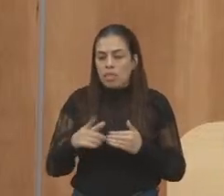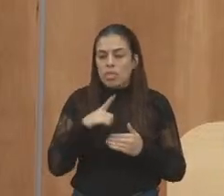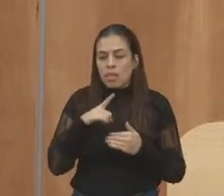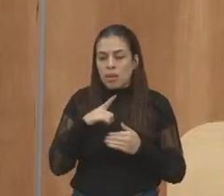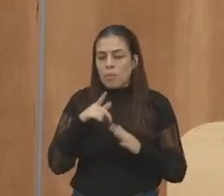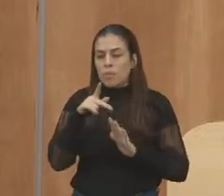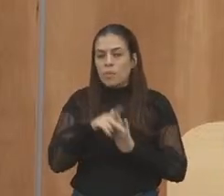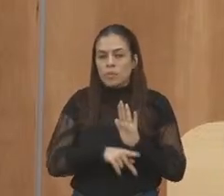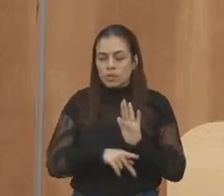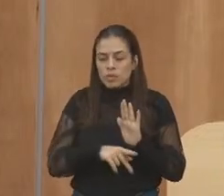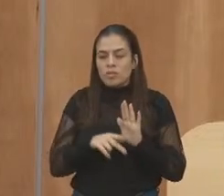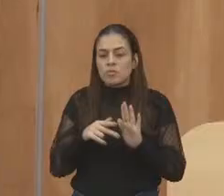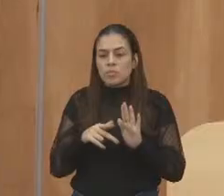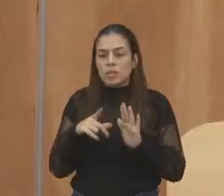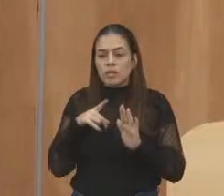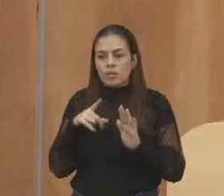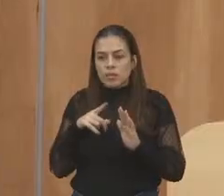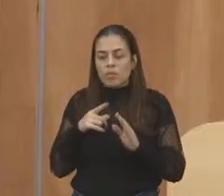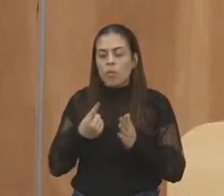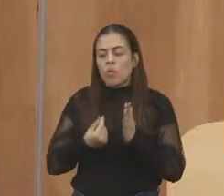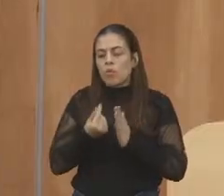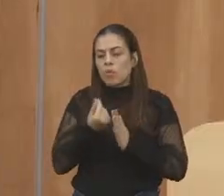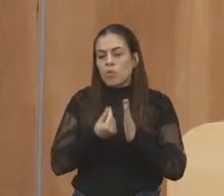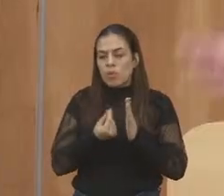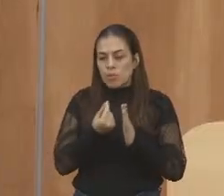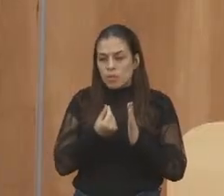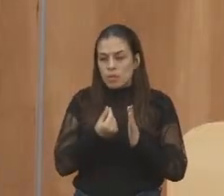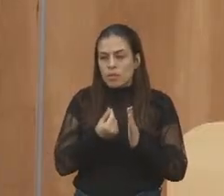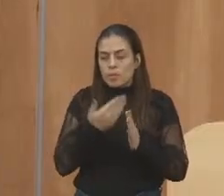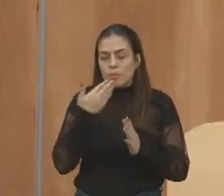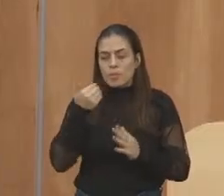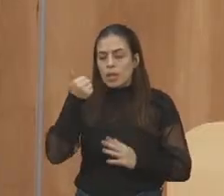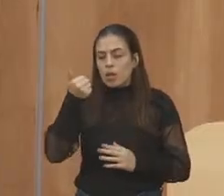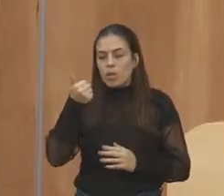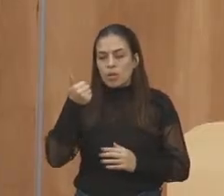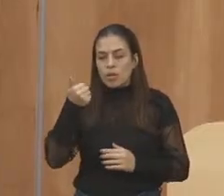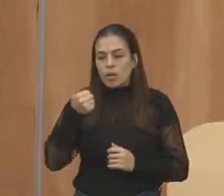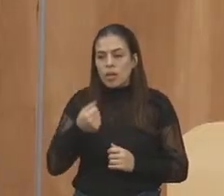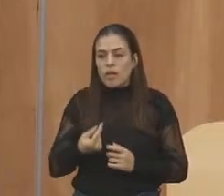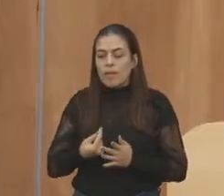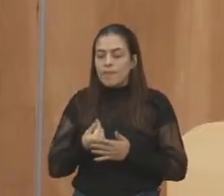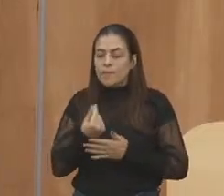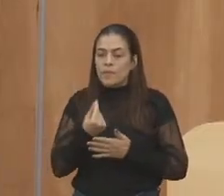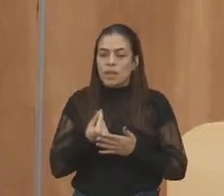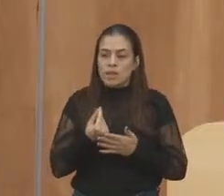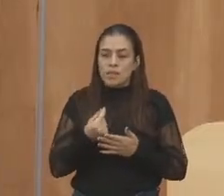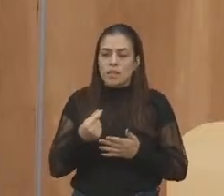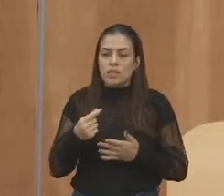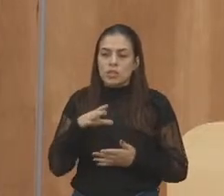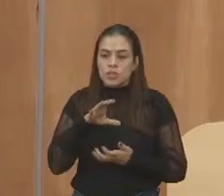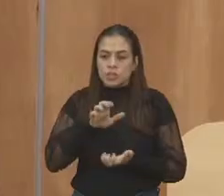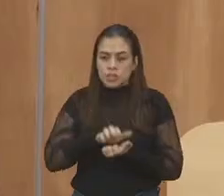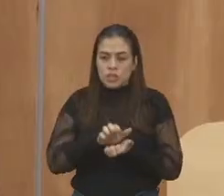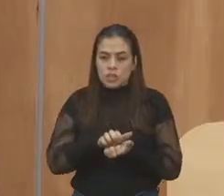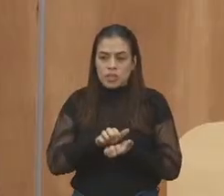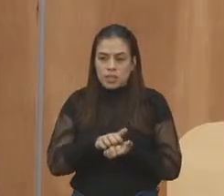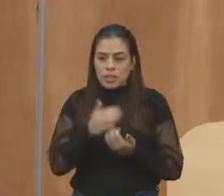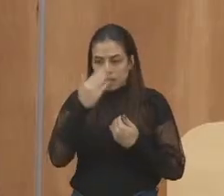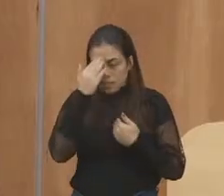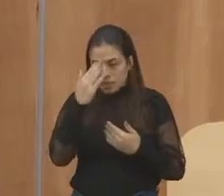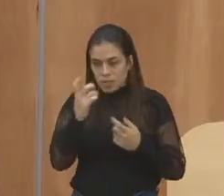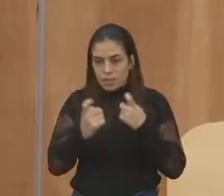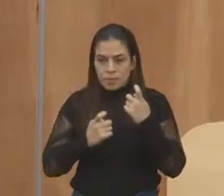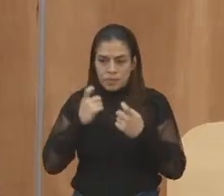para que a gente possa ter uma execução orçamentária e melhorar a condição financeira de Jacareí. E agradeço aí a preocupação e